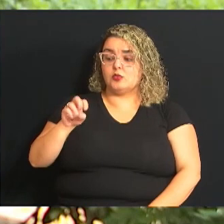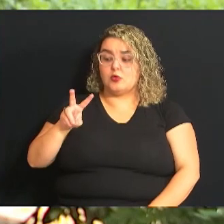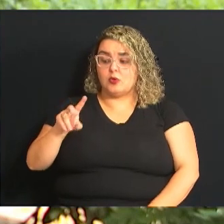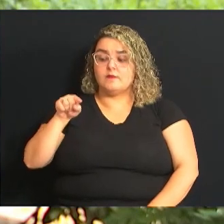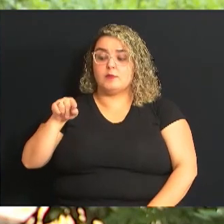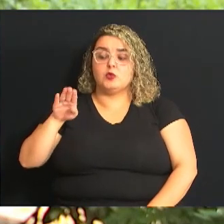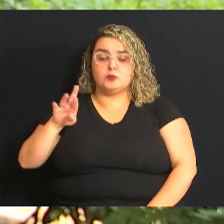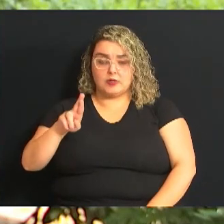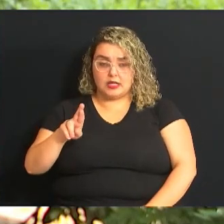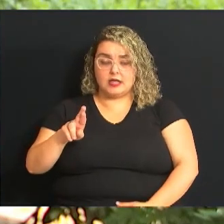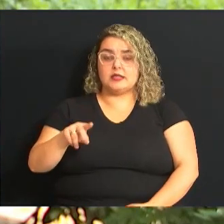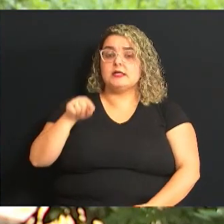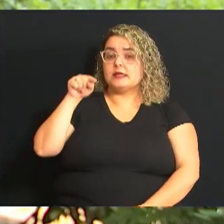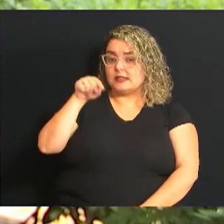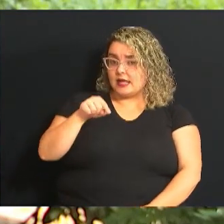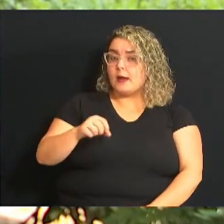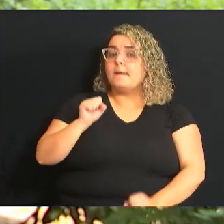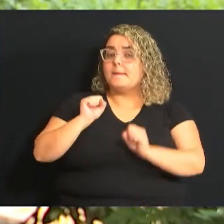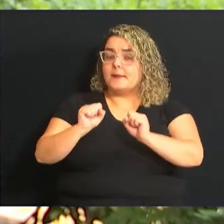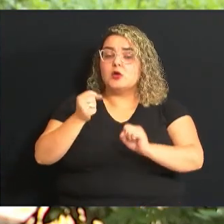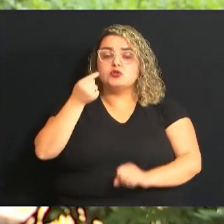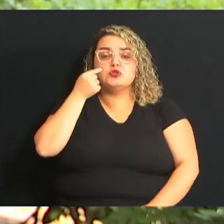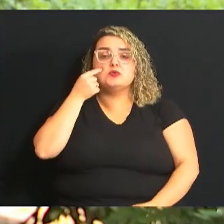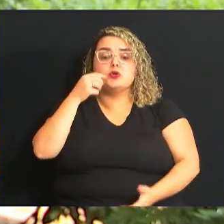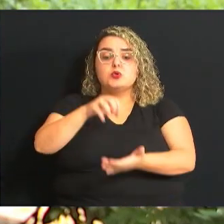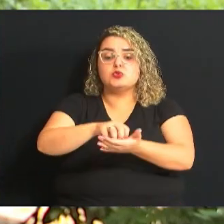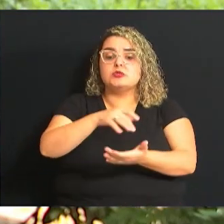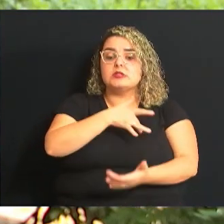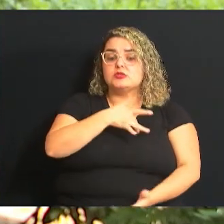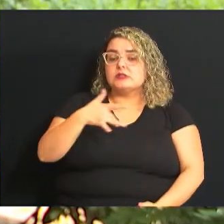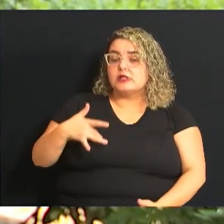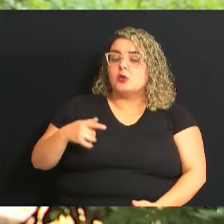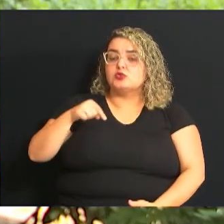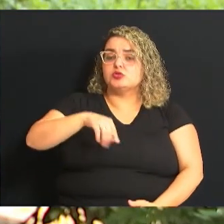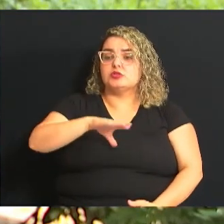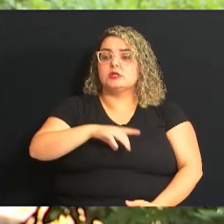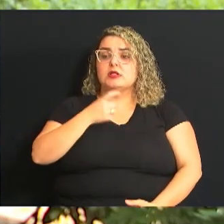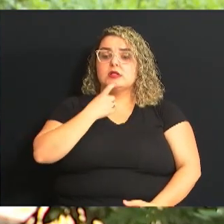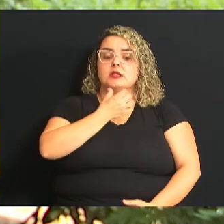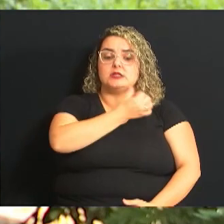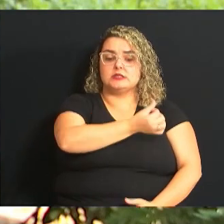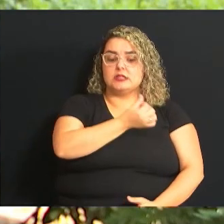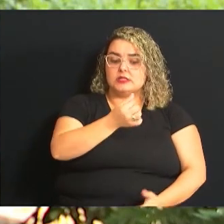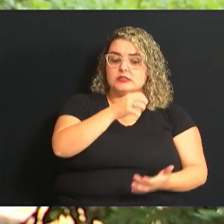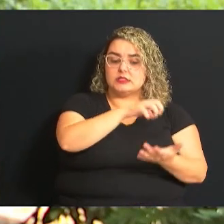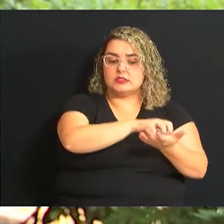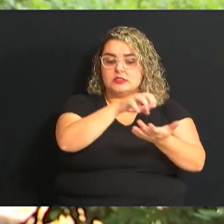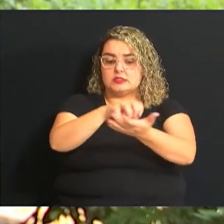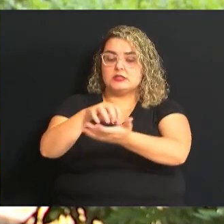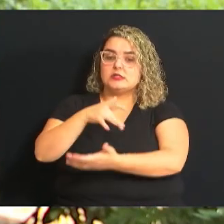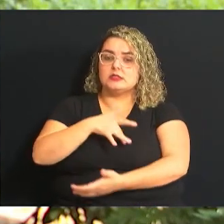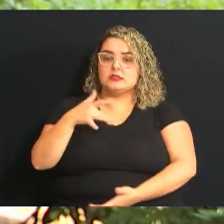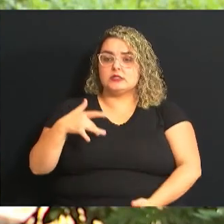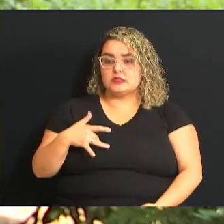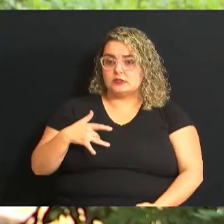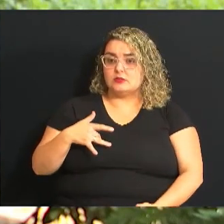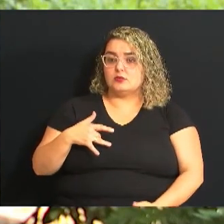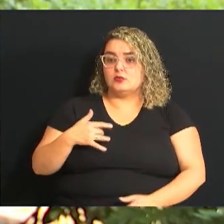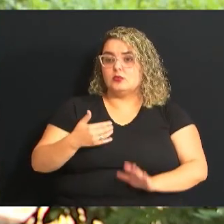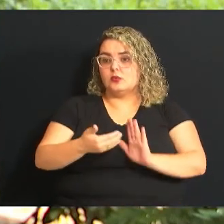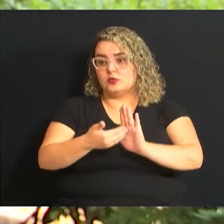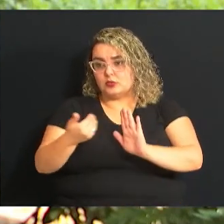vacina.campinas.sp.gov.br, e lá vocês podem conferir os centros de saúde, que aqui em Campinas são 66 centros, exceto o do